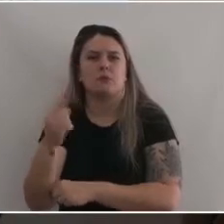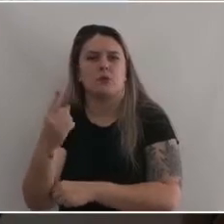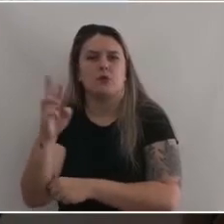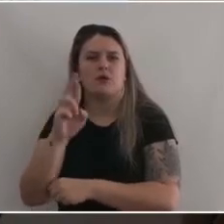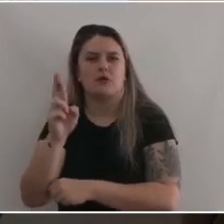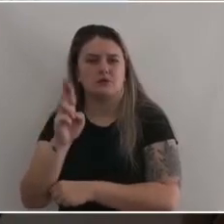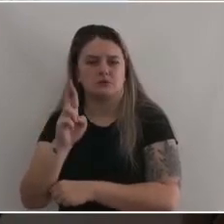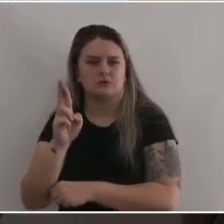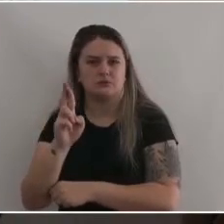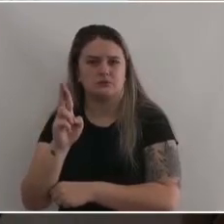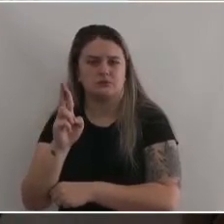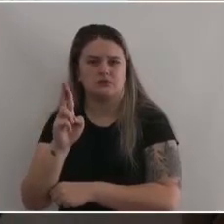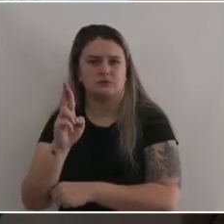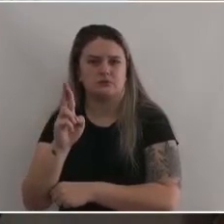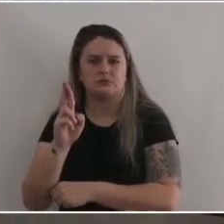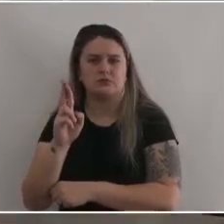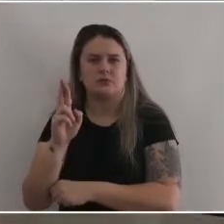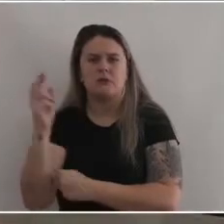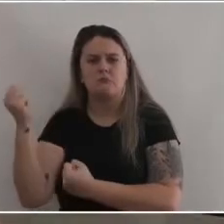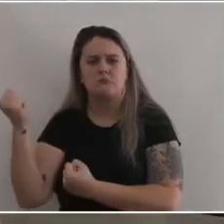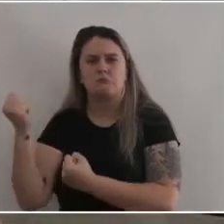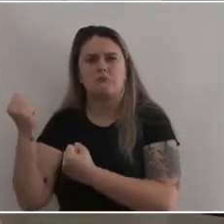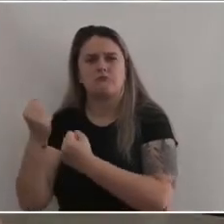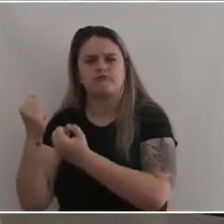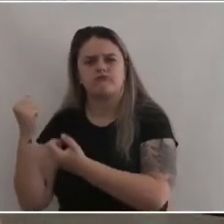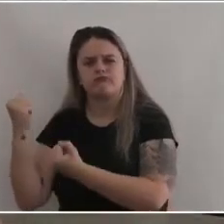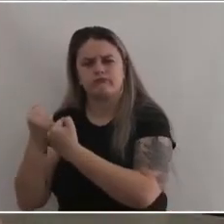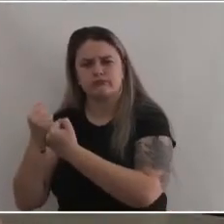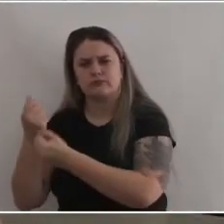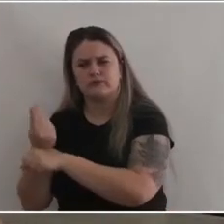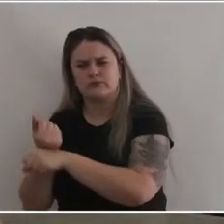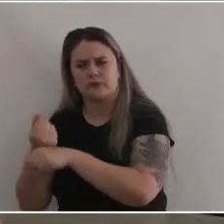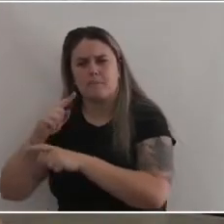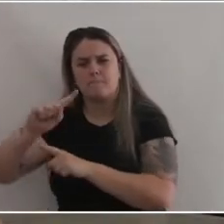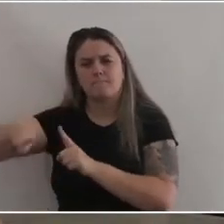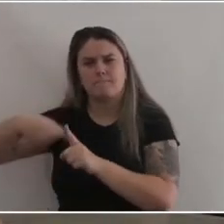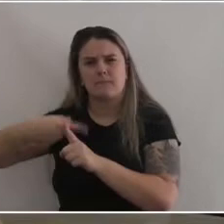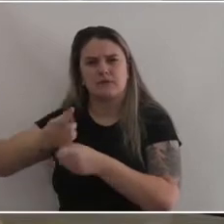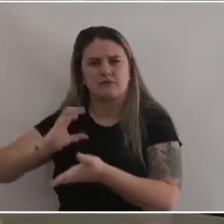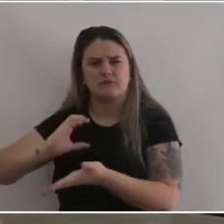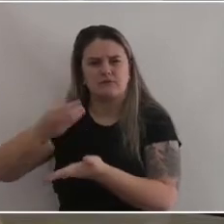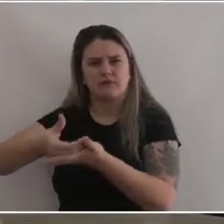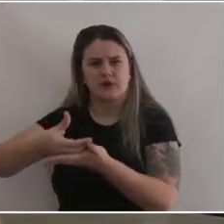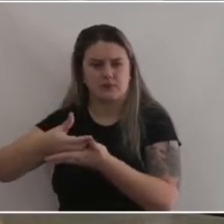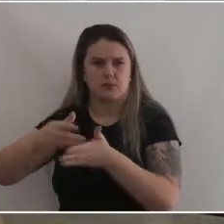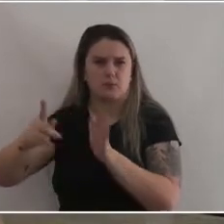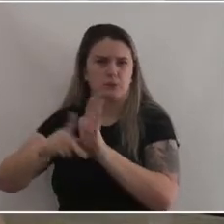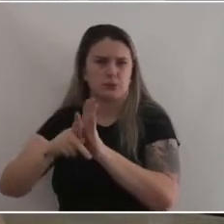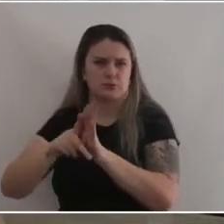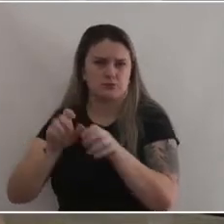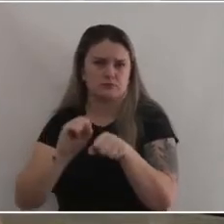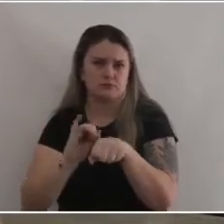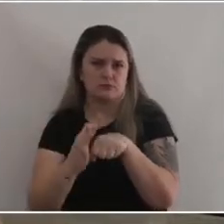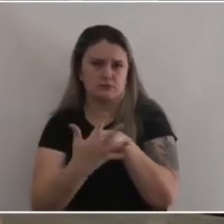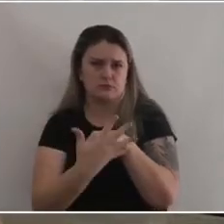R$13.254.000. O auxílio mais os repasses referentes ao Covid-19.